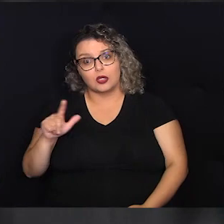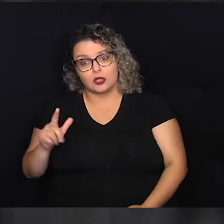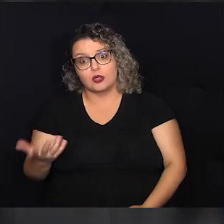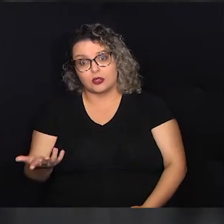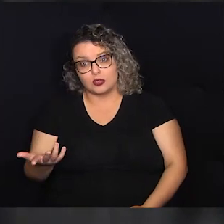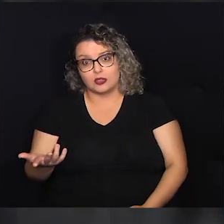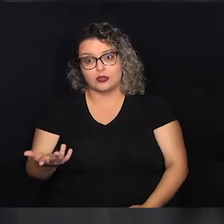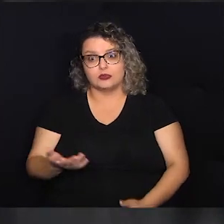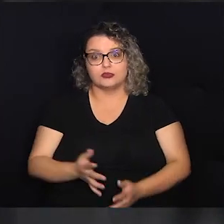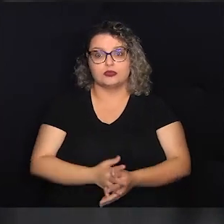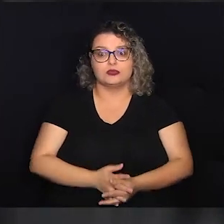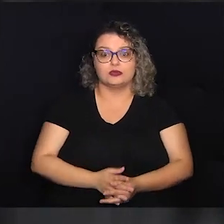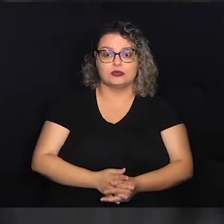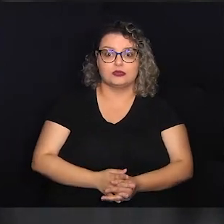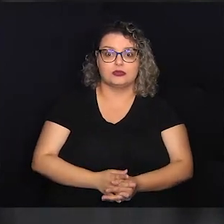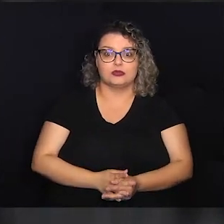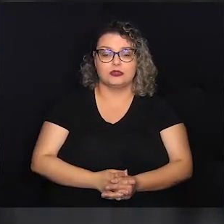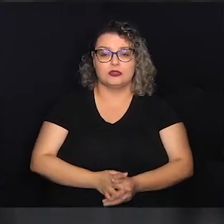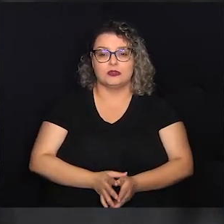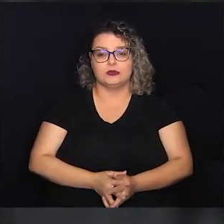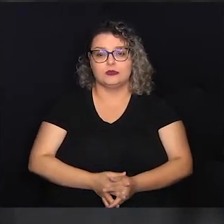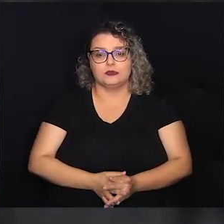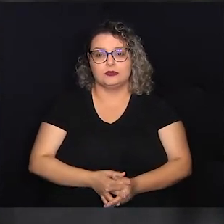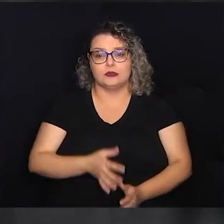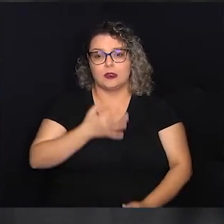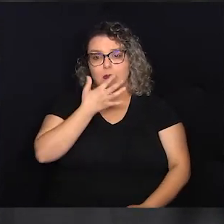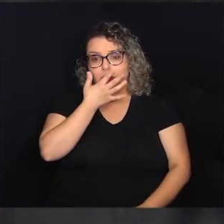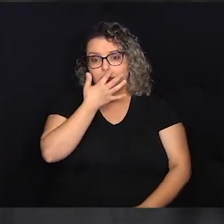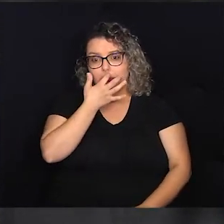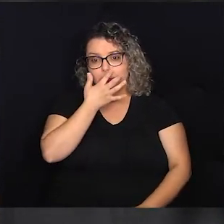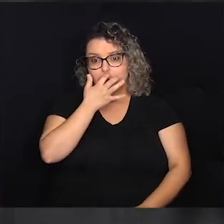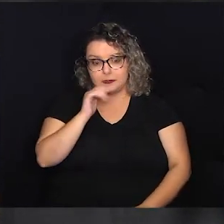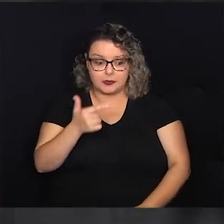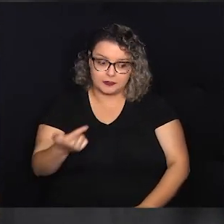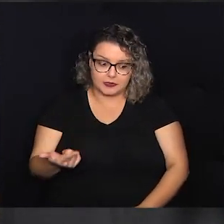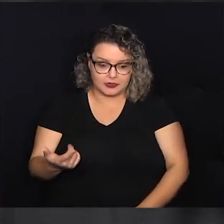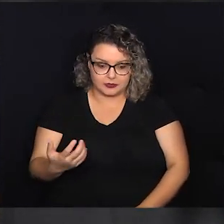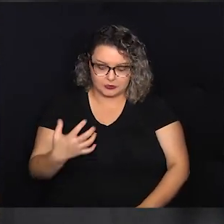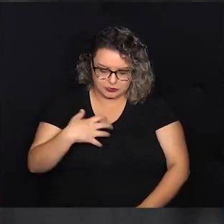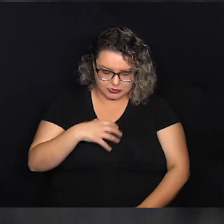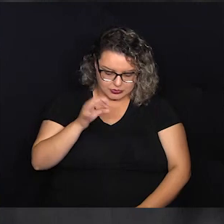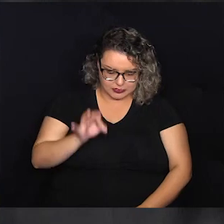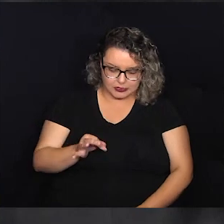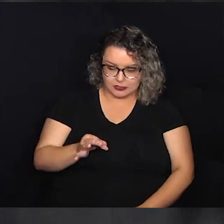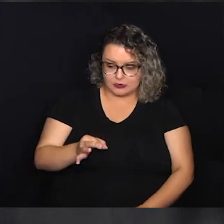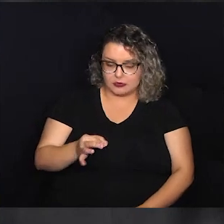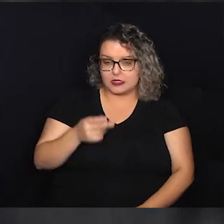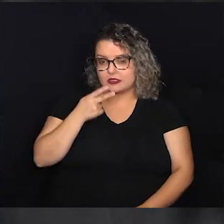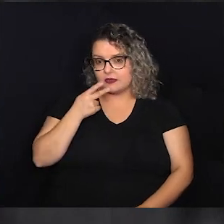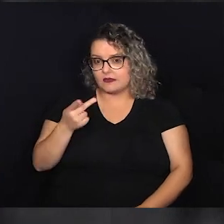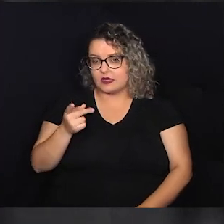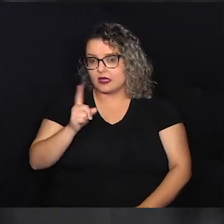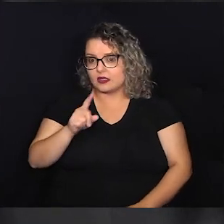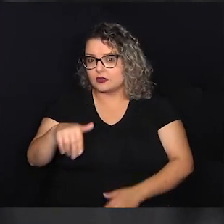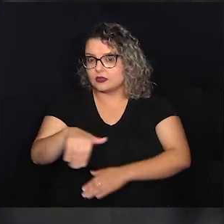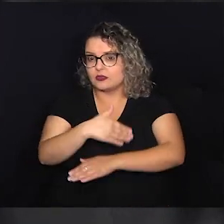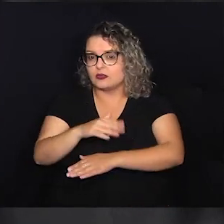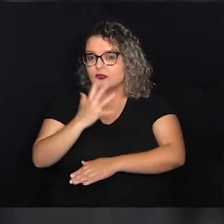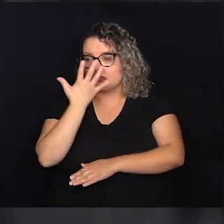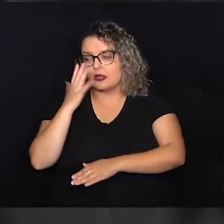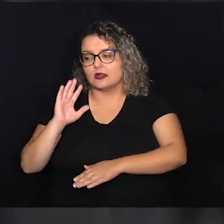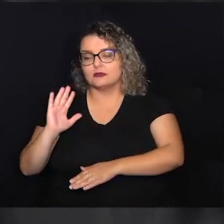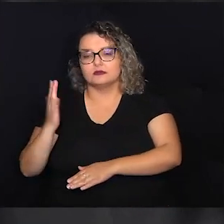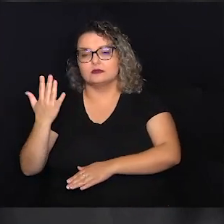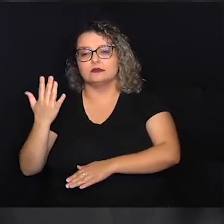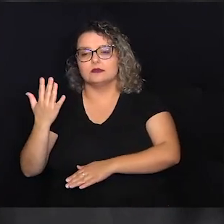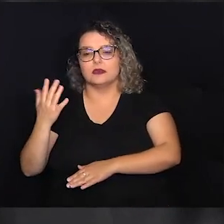sempre falo, que evidentemente a gente acaba não tendo ela de uma forma como deveria, mas eu procuro dizer que eu